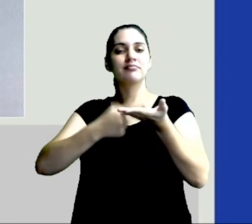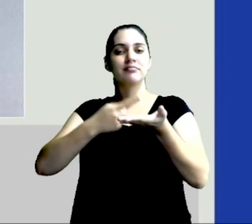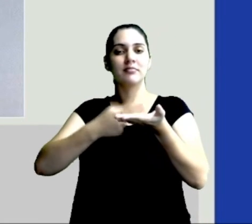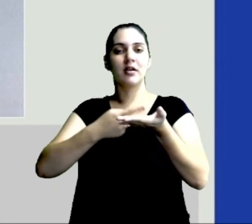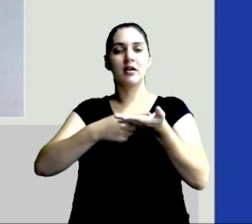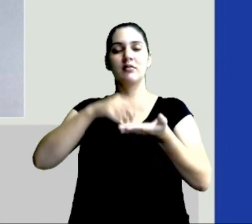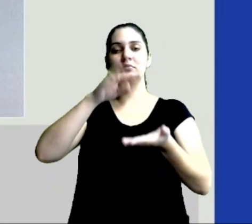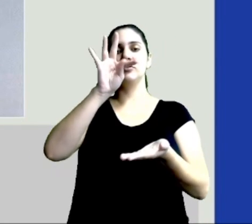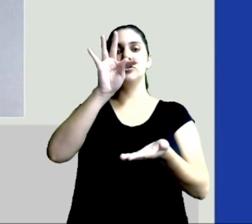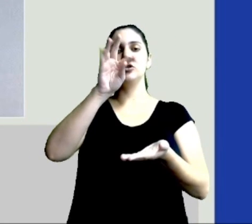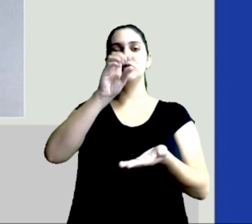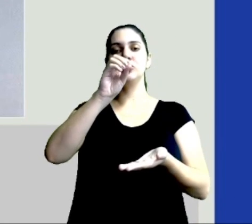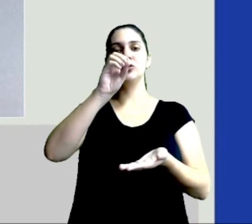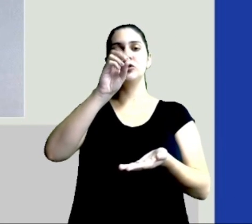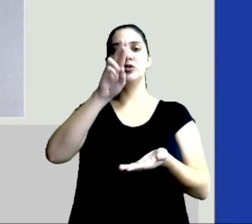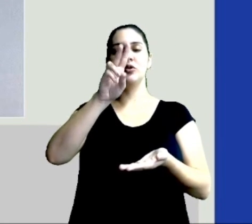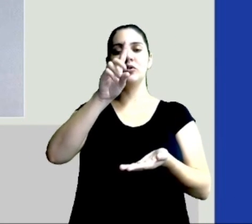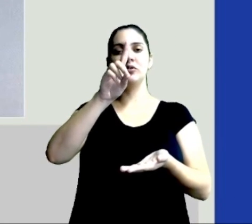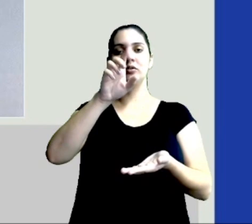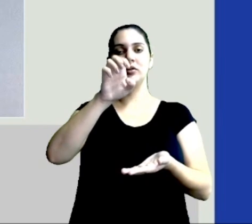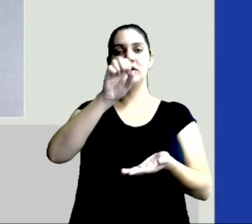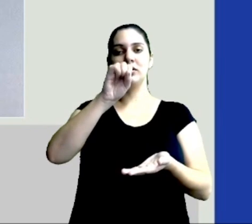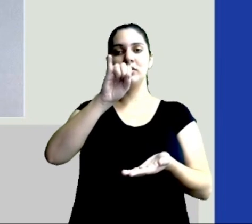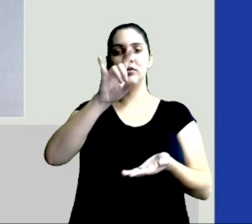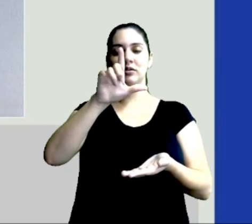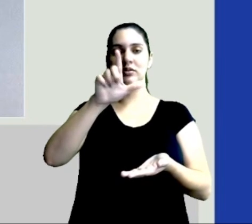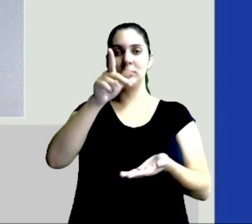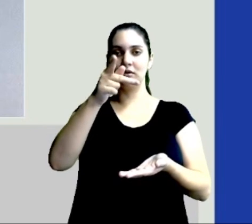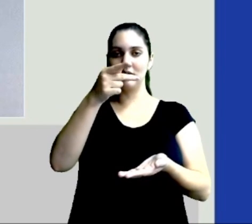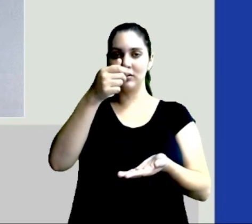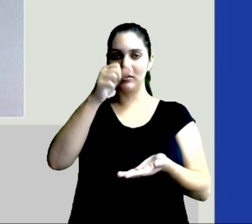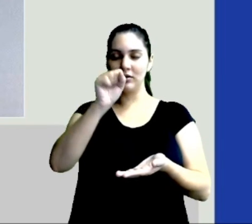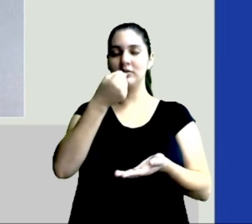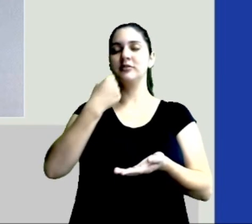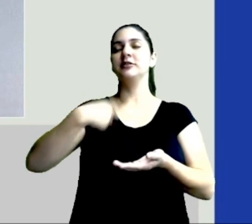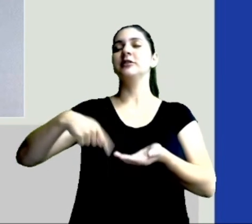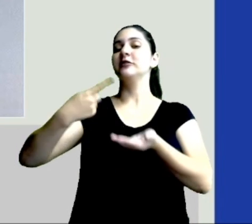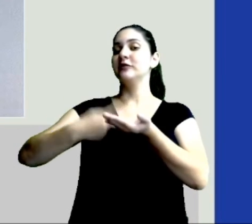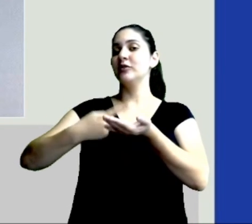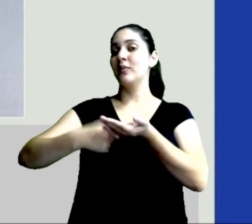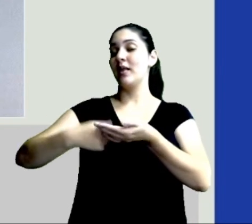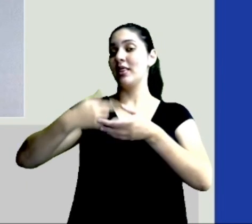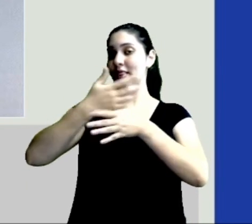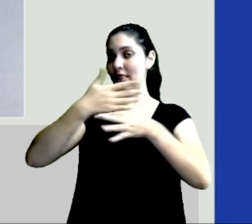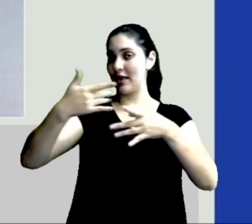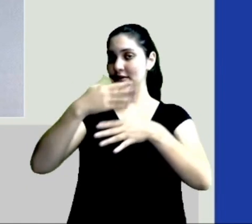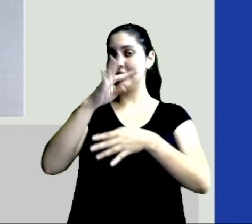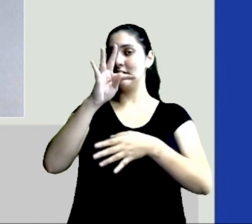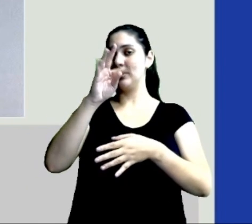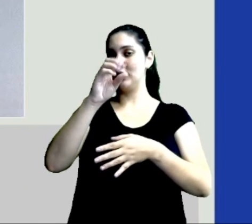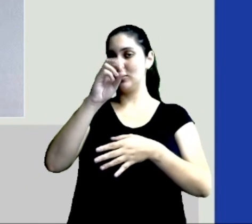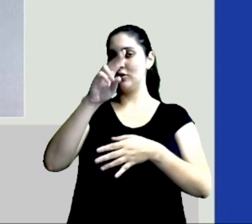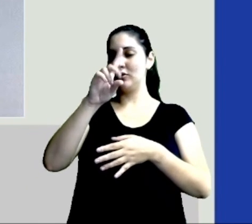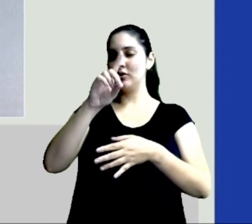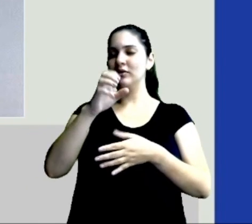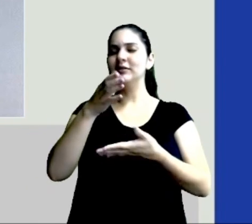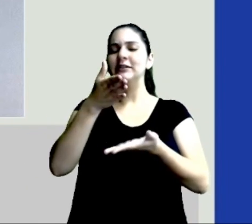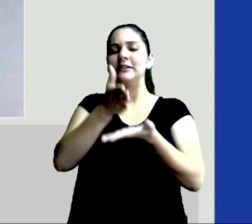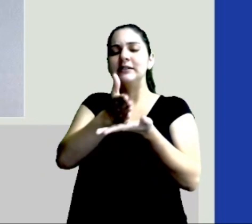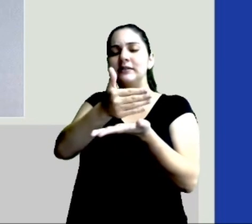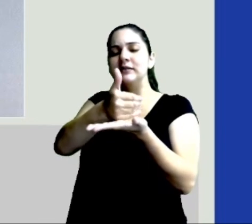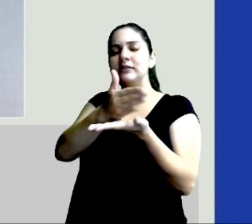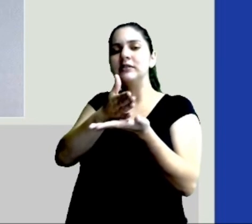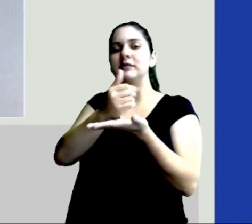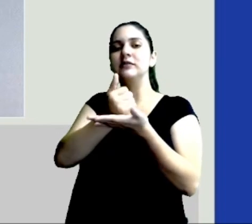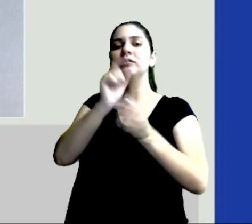Tratado de Tordesilhas, que foi firmado na cidade de Tordesilhas, por isso tem esse nome, Tratado de Tordesilhas, é que vai